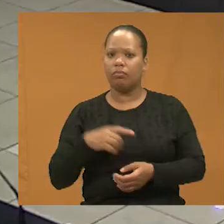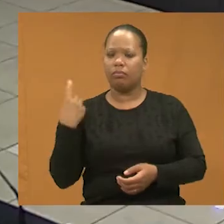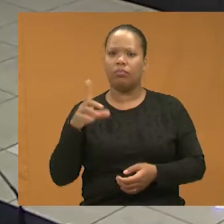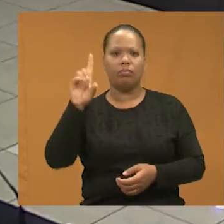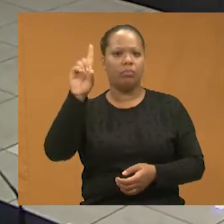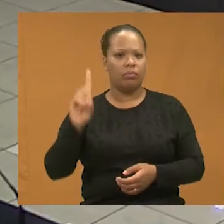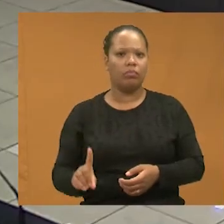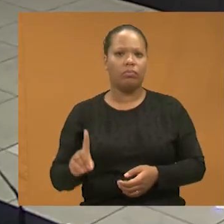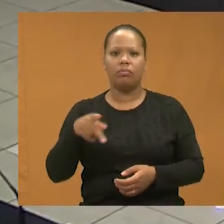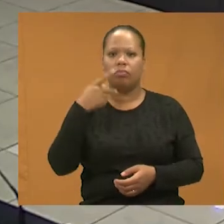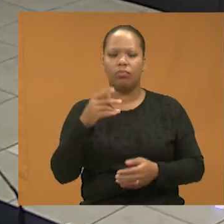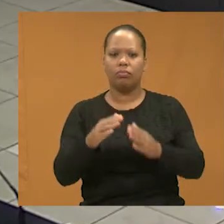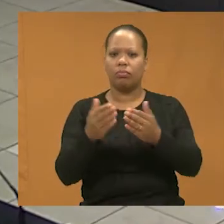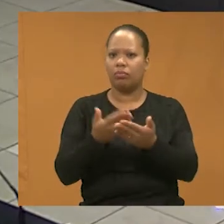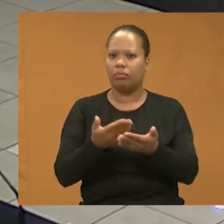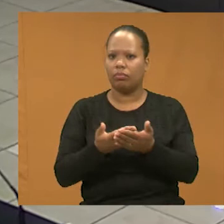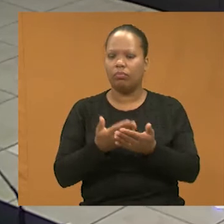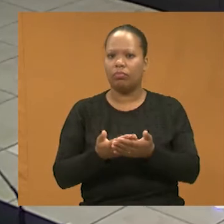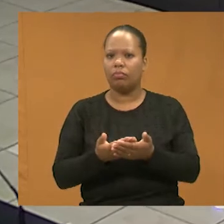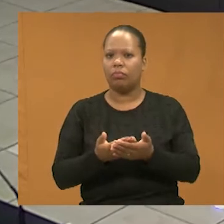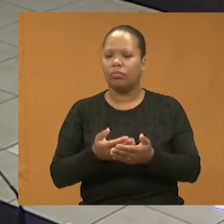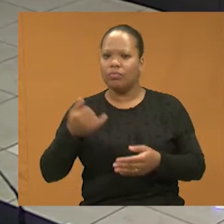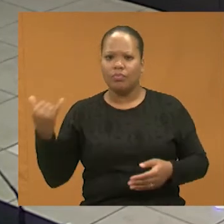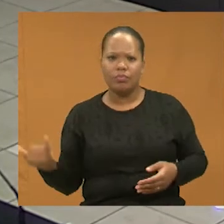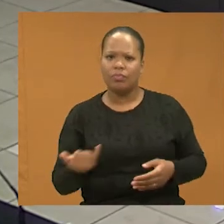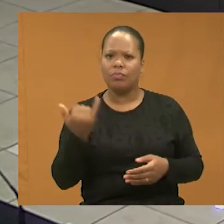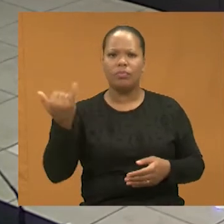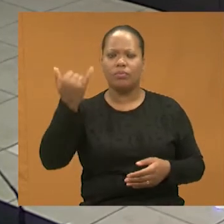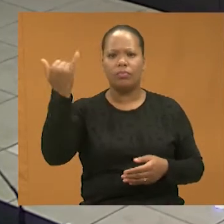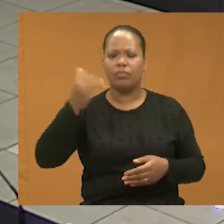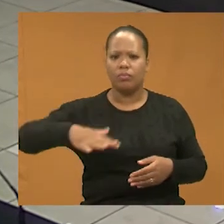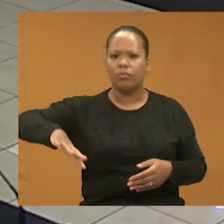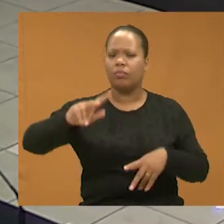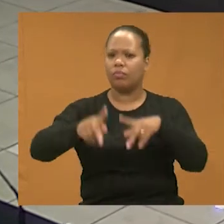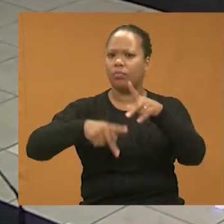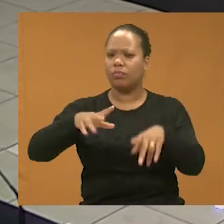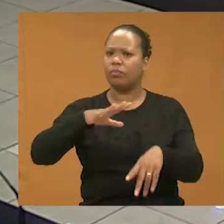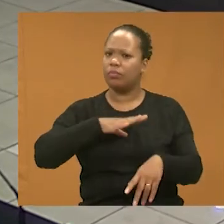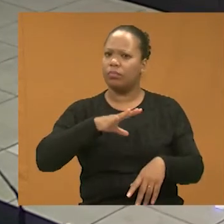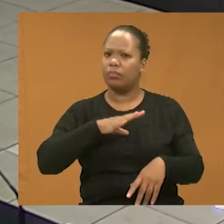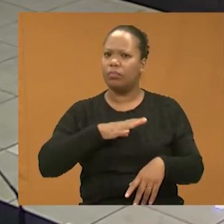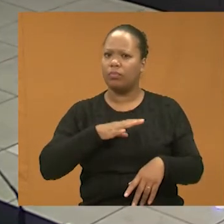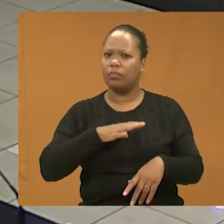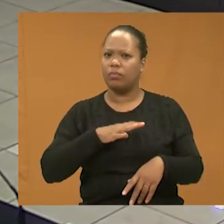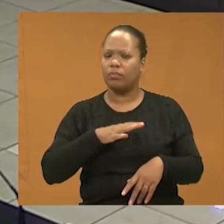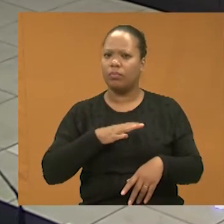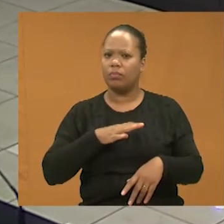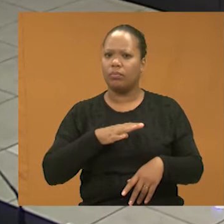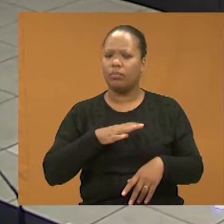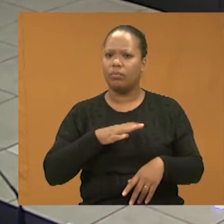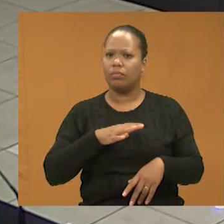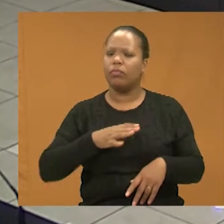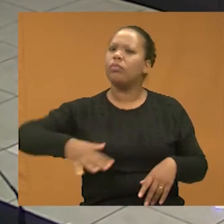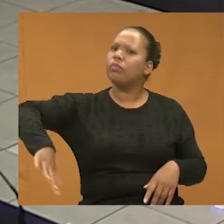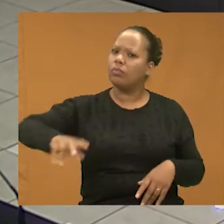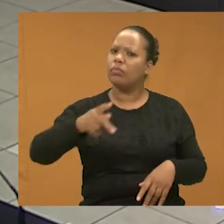direito também de falar sobre o requerimento. É um requerimento mais importante para a população da nossa cidade. Então, se abrir mão para ele falar, todos os